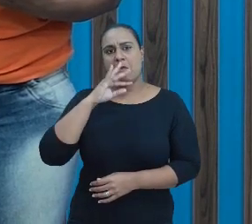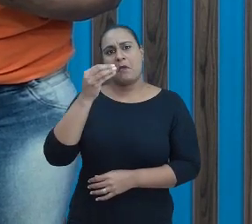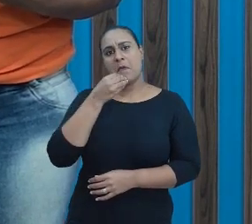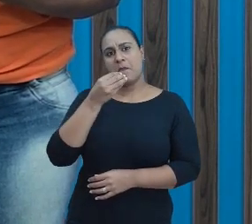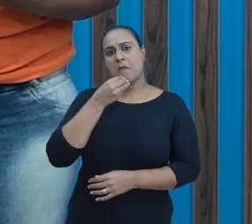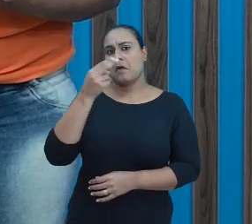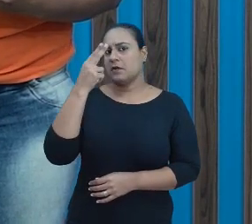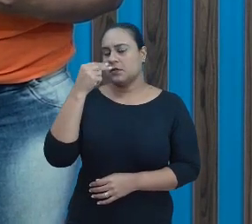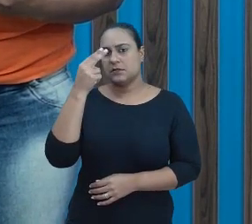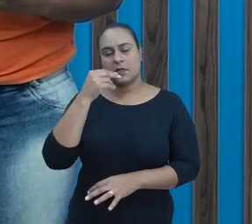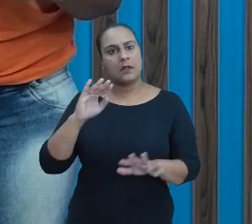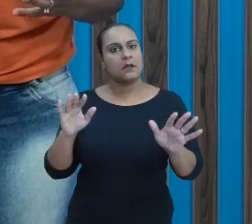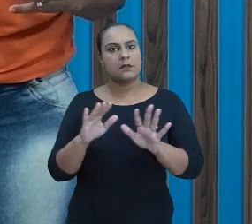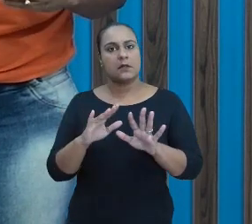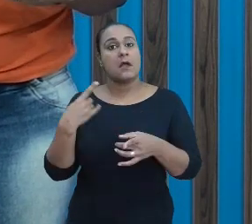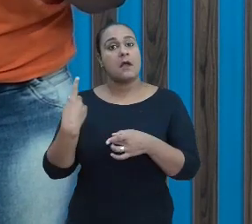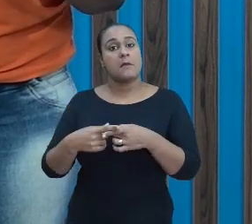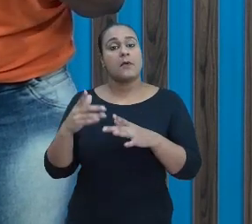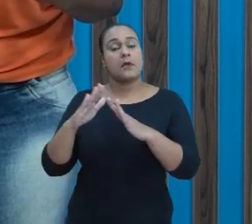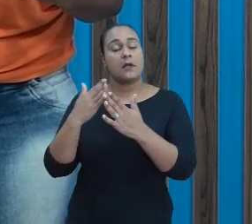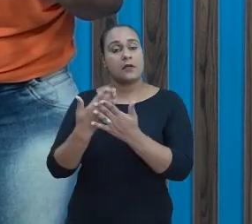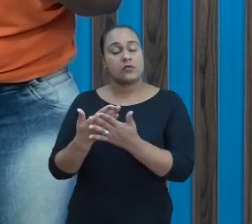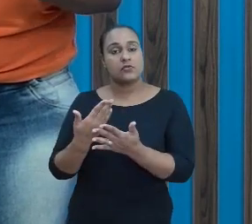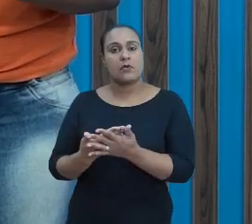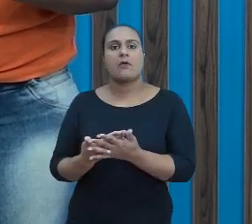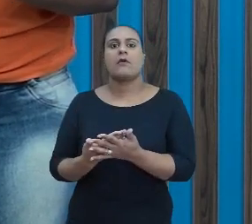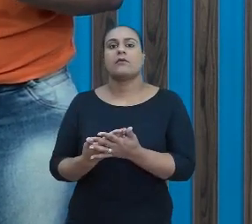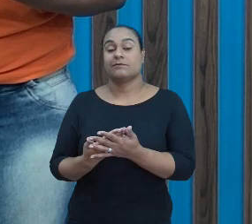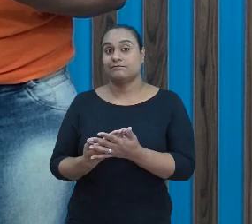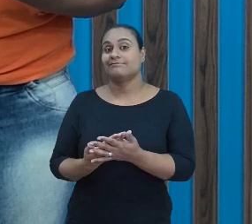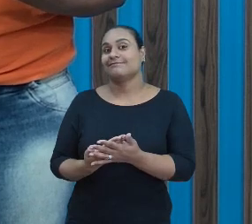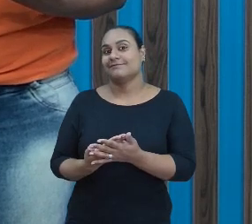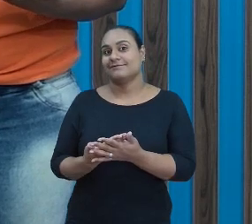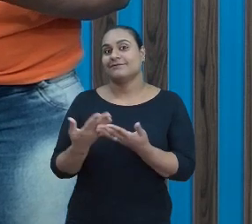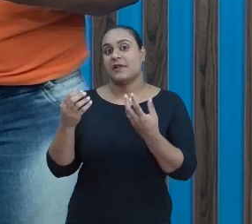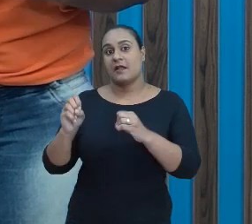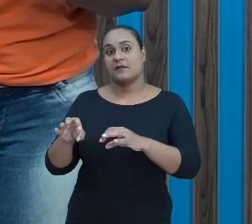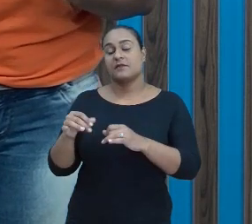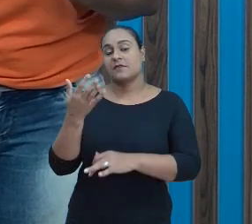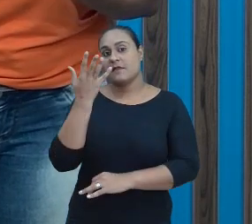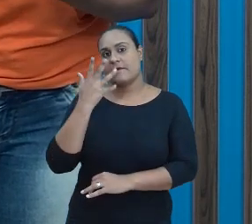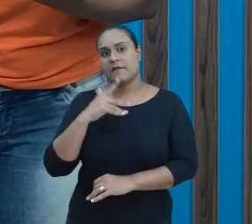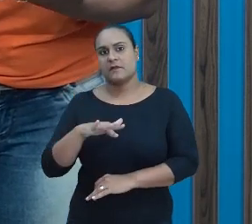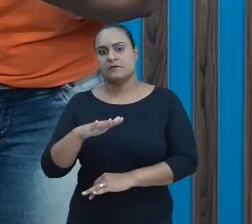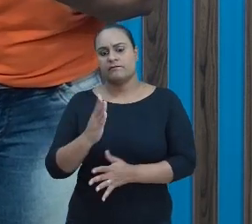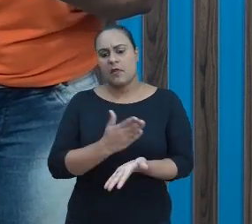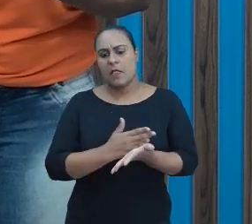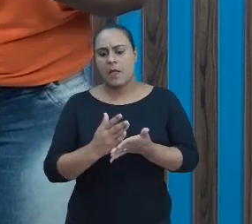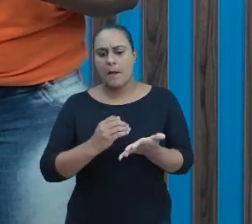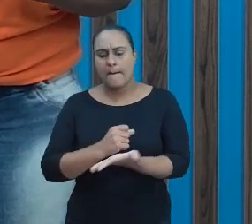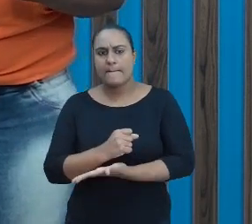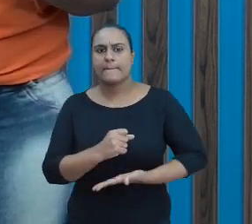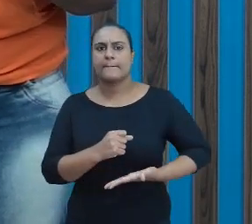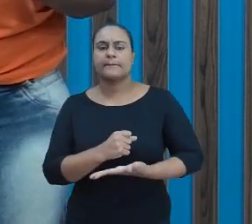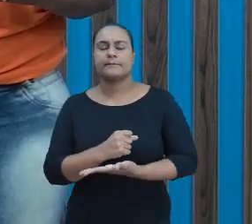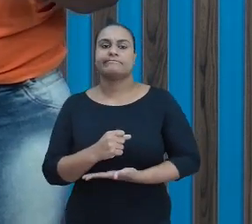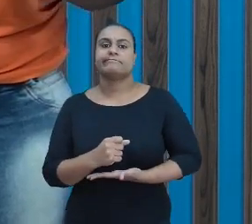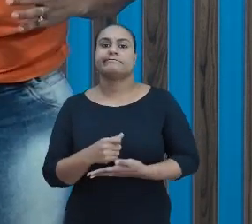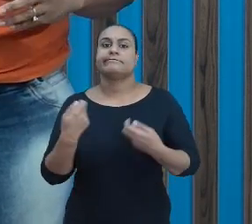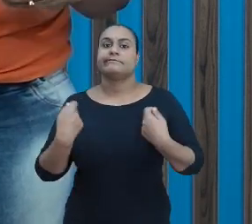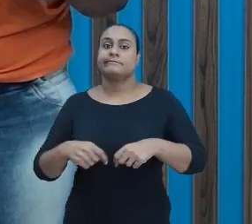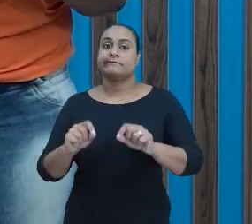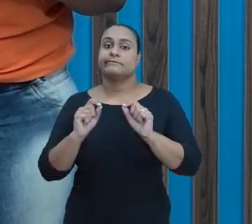de aprendizagem, porque a escola, a creche, essa educação infantil, que é o início, é a base. Então,